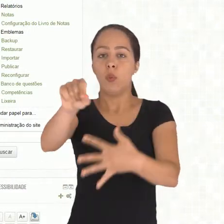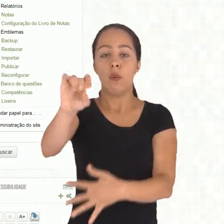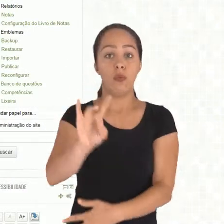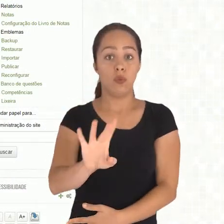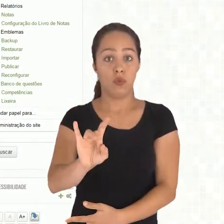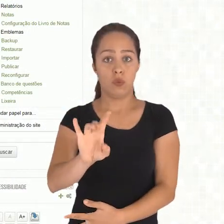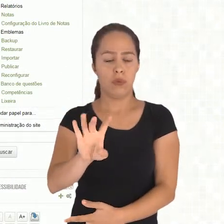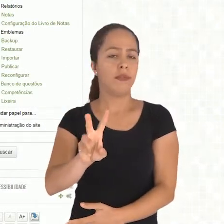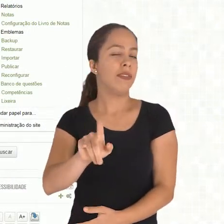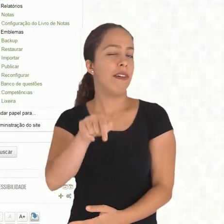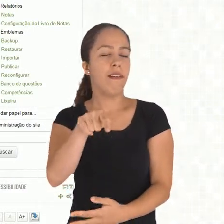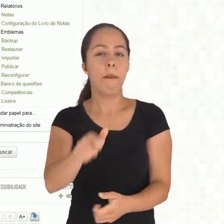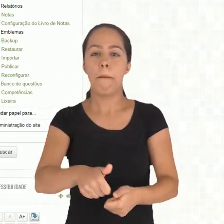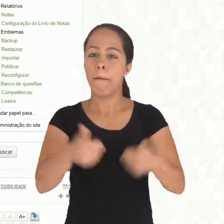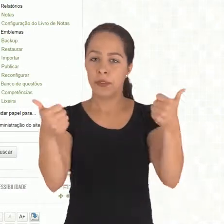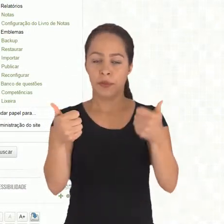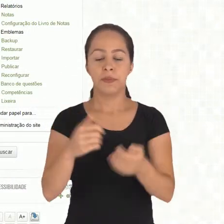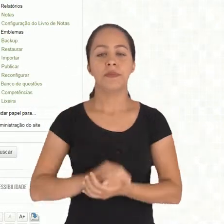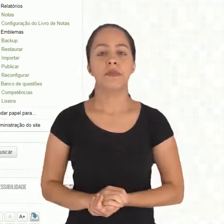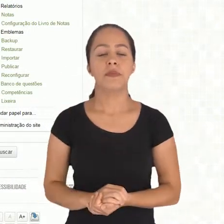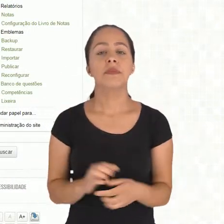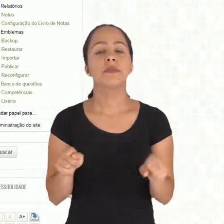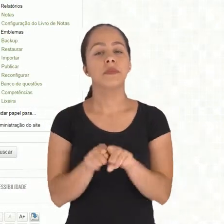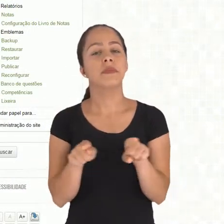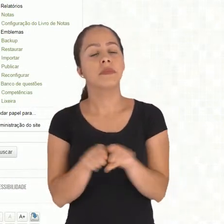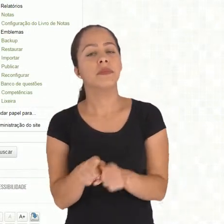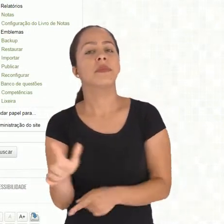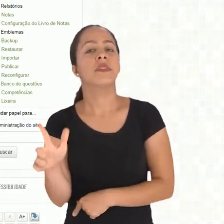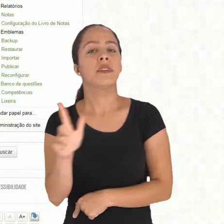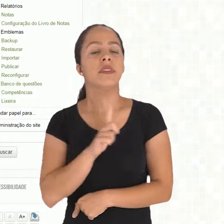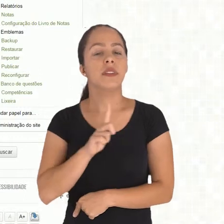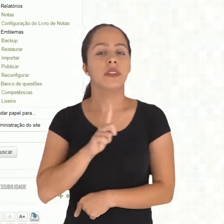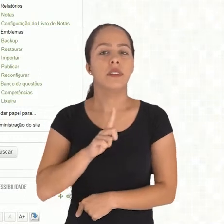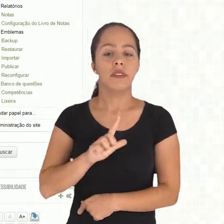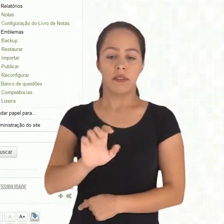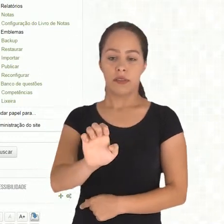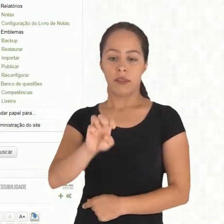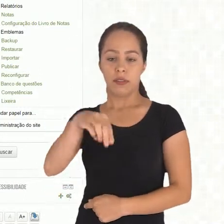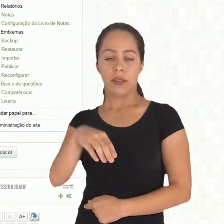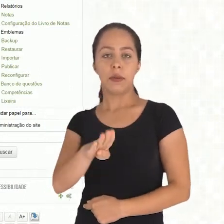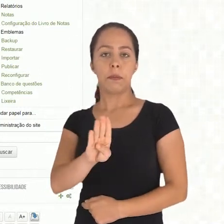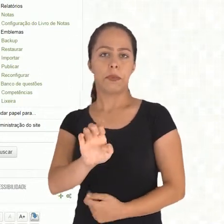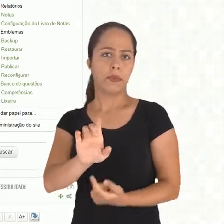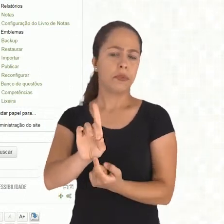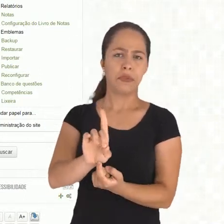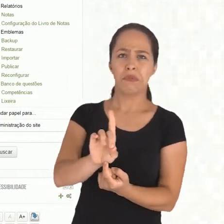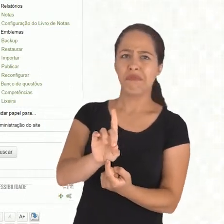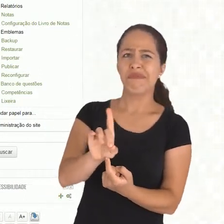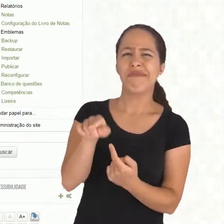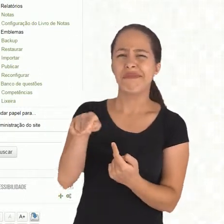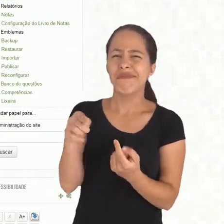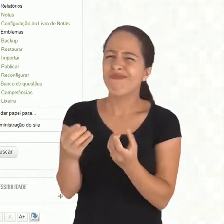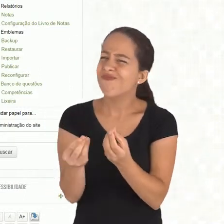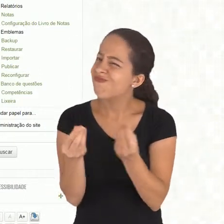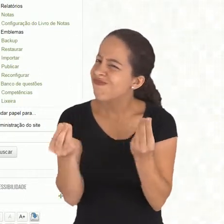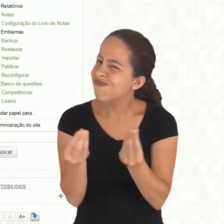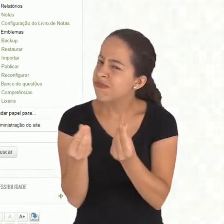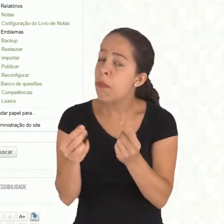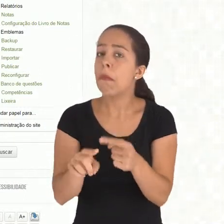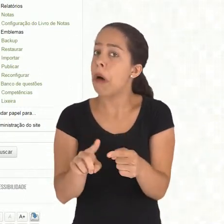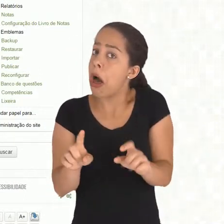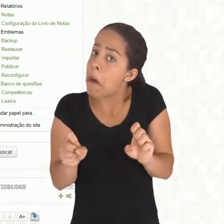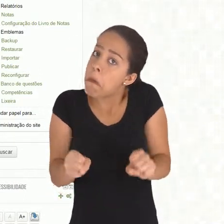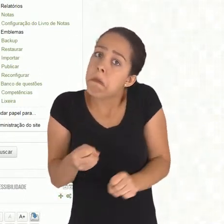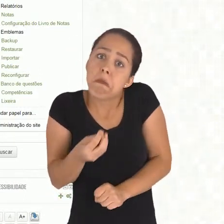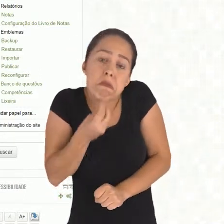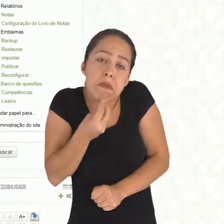pode colocar como embed, que é um recurso que não funciona tão bem, mas pode funcionar no seu caso, que ele tenta trazer o conteúdo da